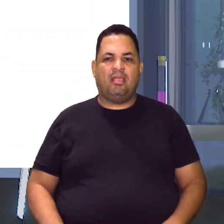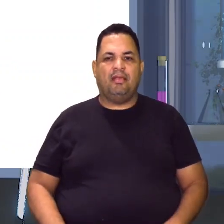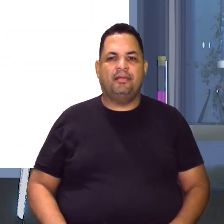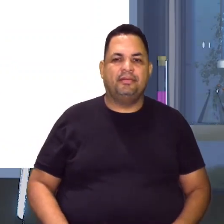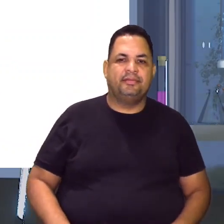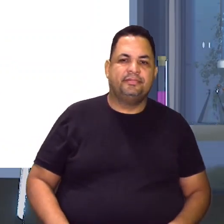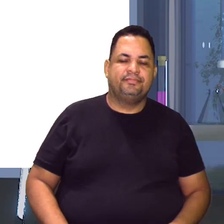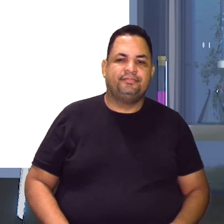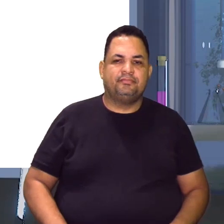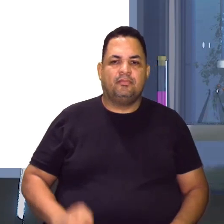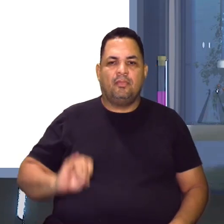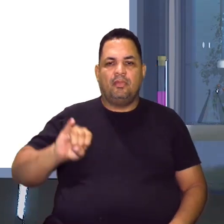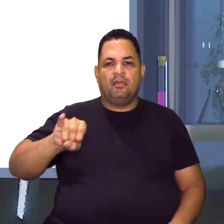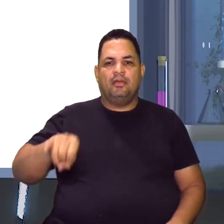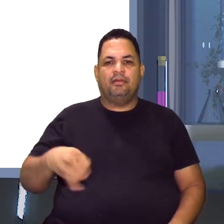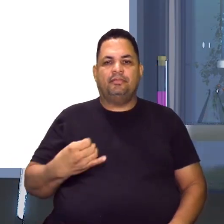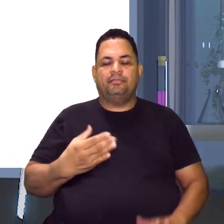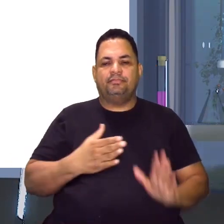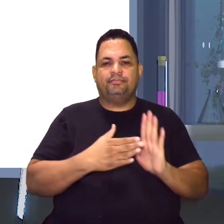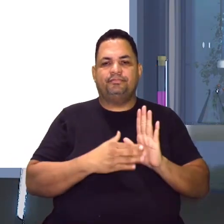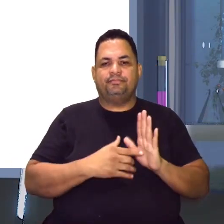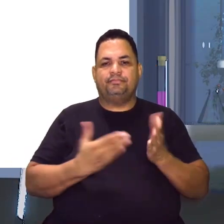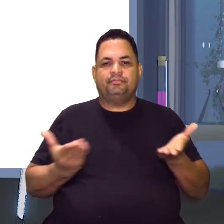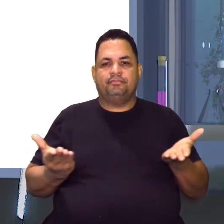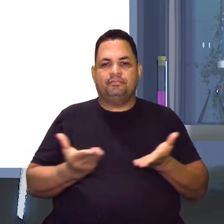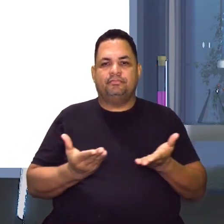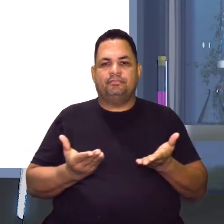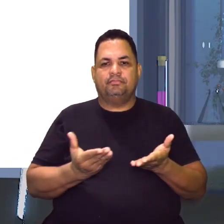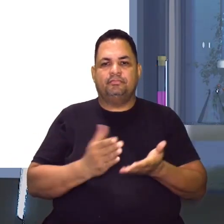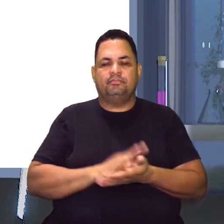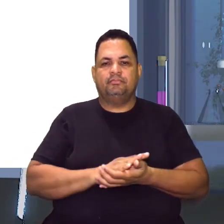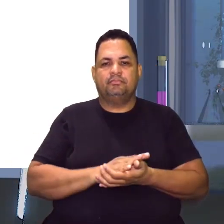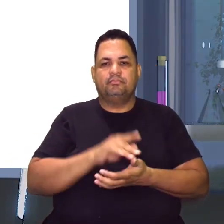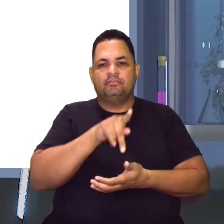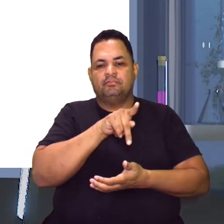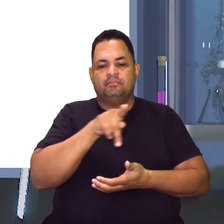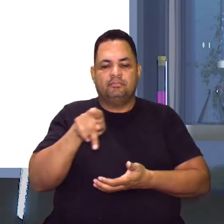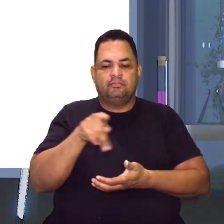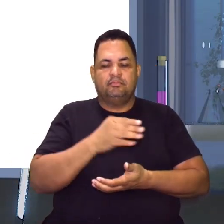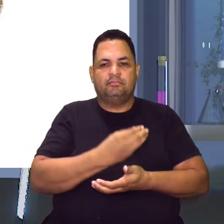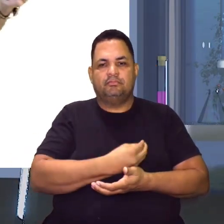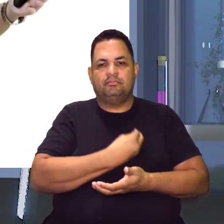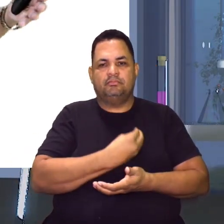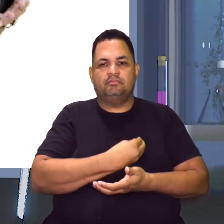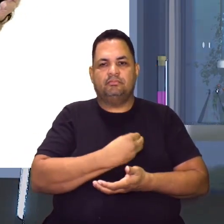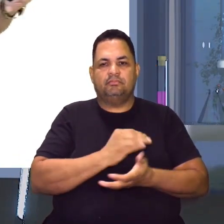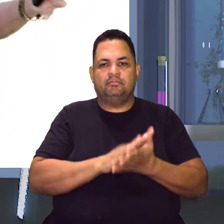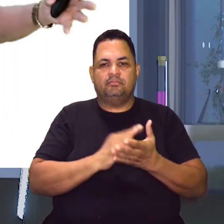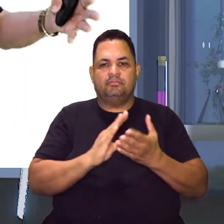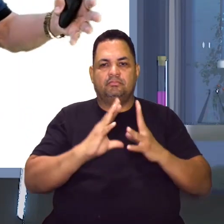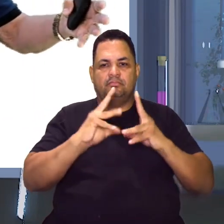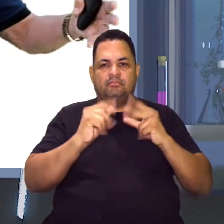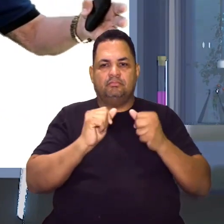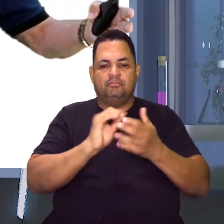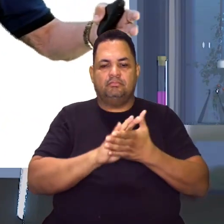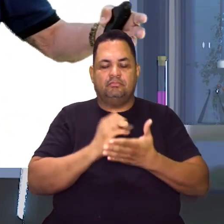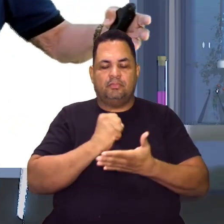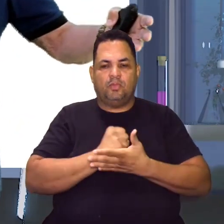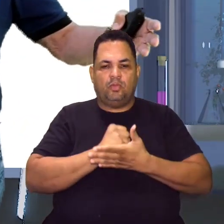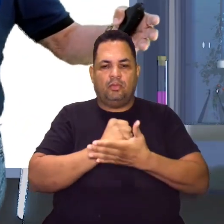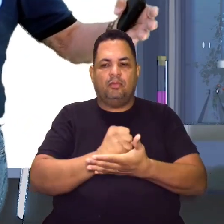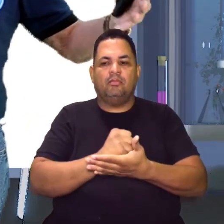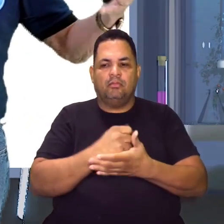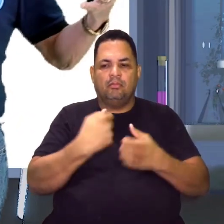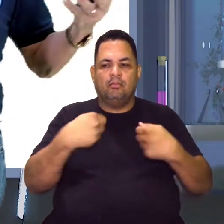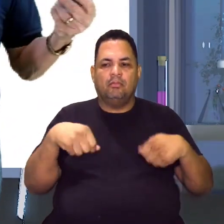gostaria também de aproveitar aqui que, com certeza, o seu professor presencial está dando toda a cobertura